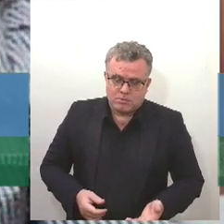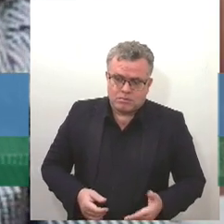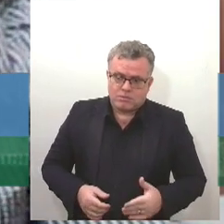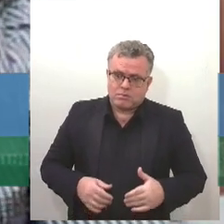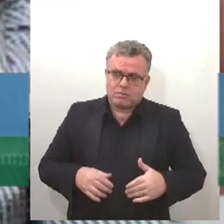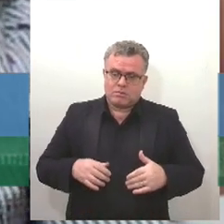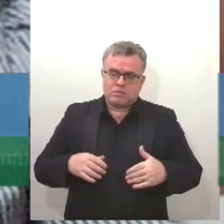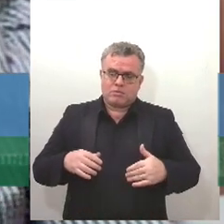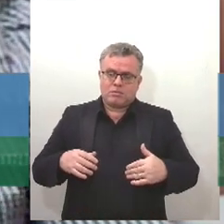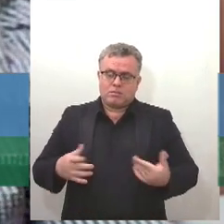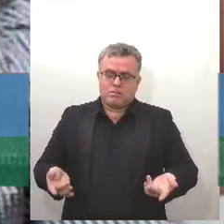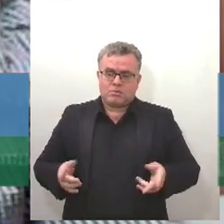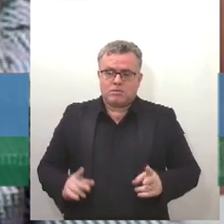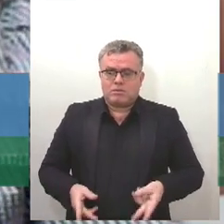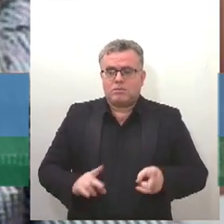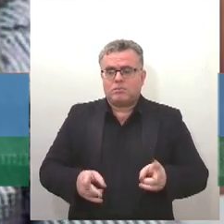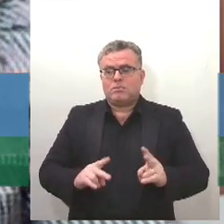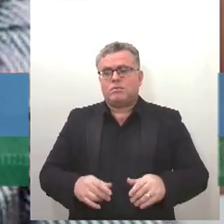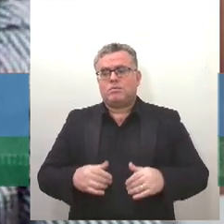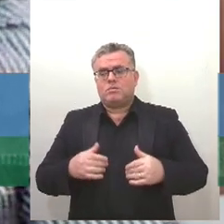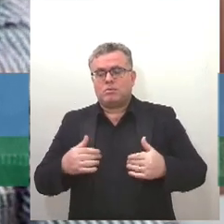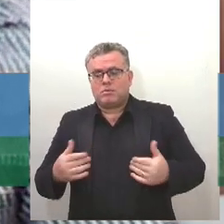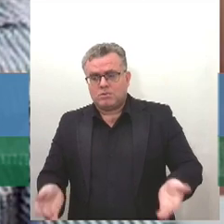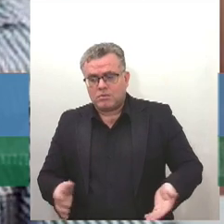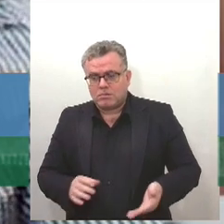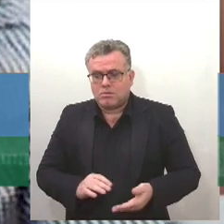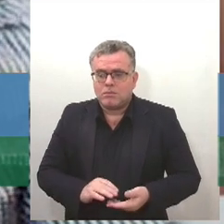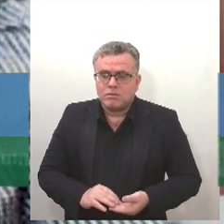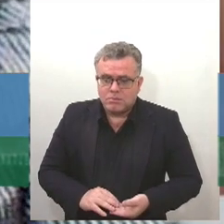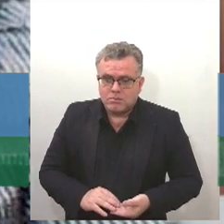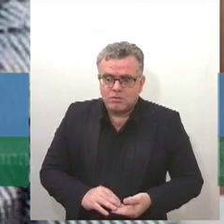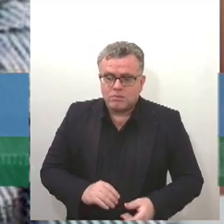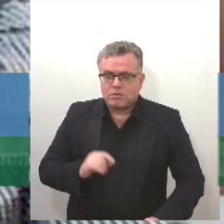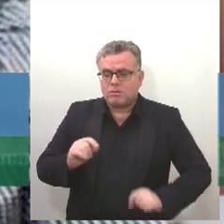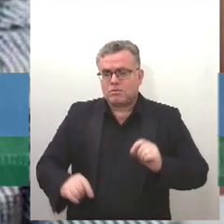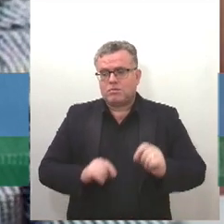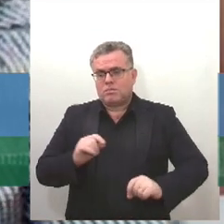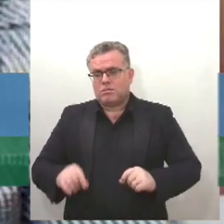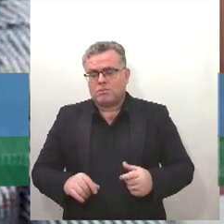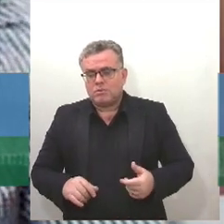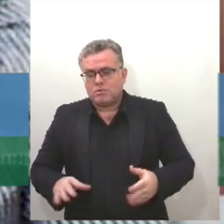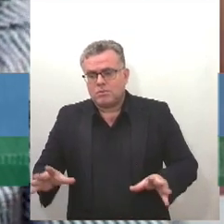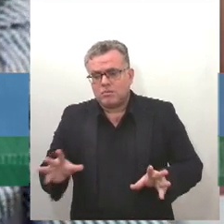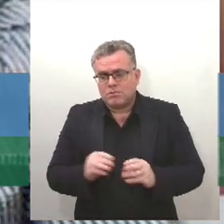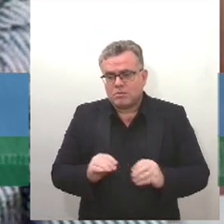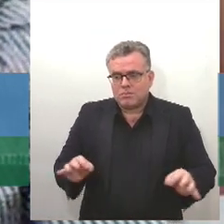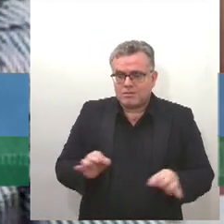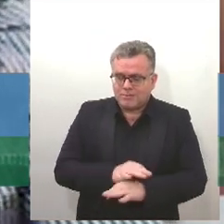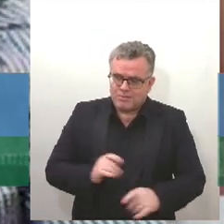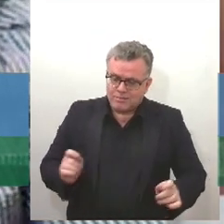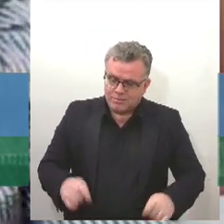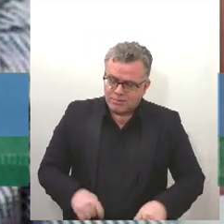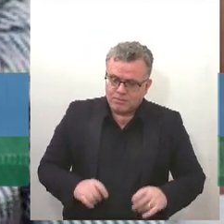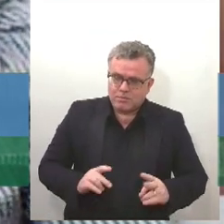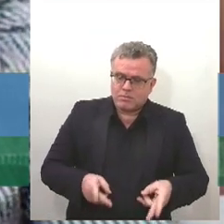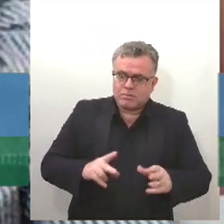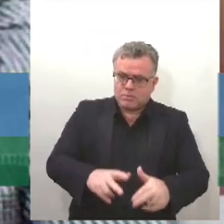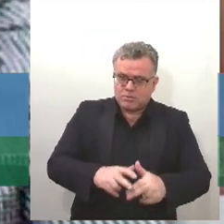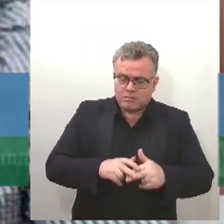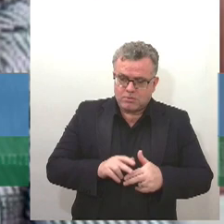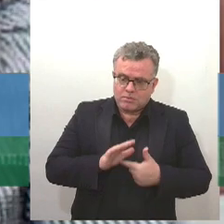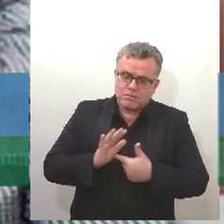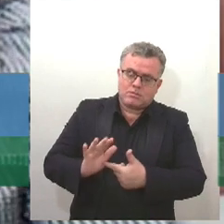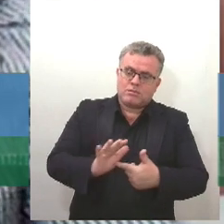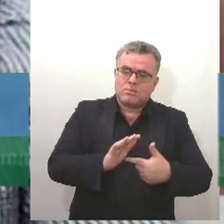ibs e da da CBS ela já ficou por demasiado complexa Então ela tá trazendo esse sentimento